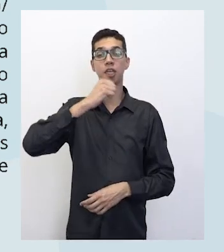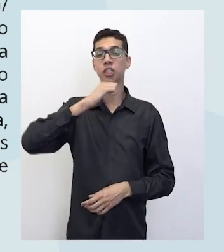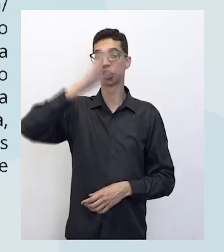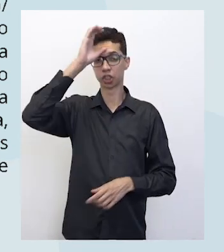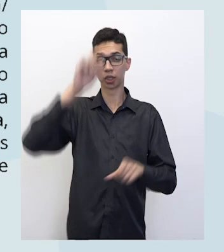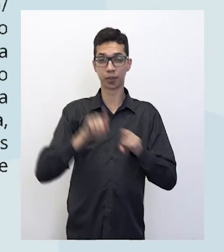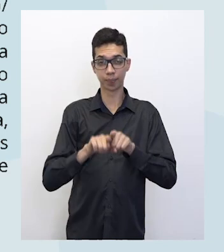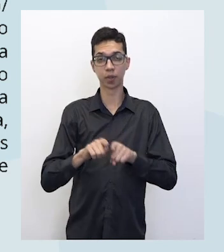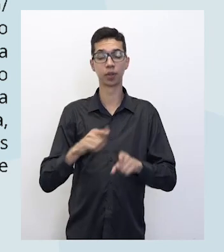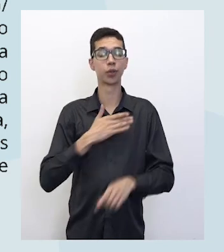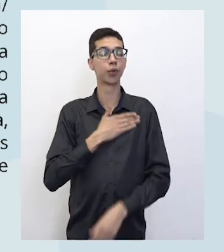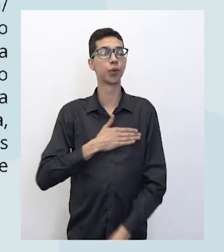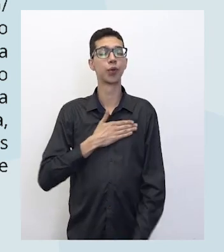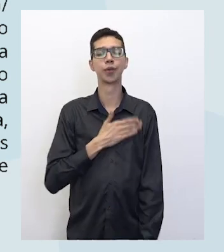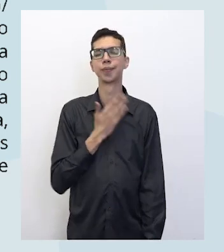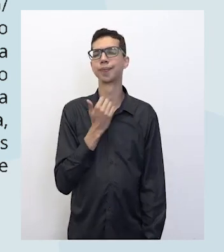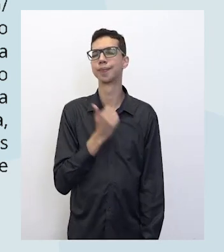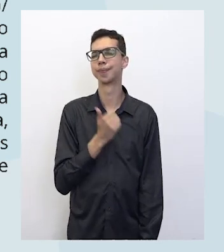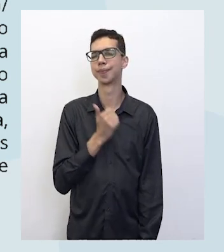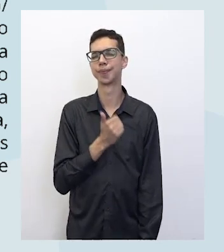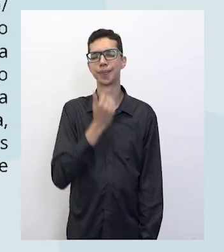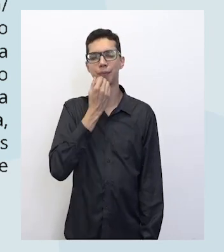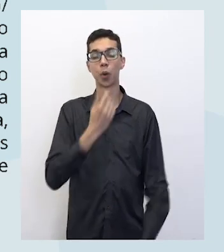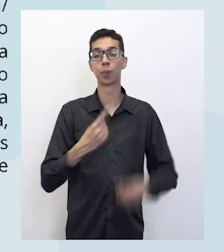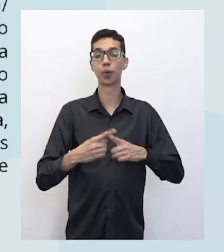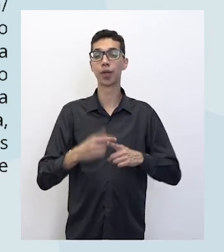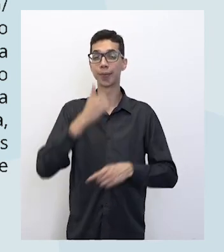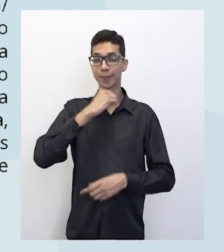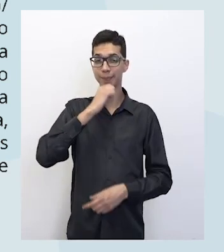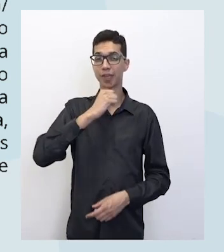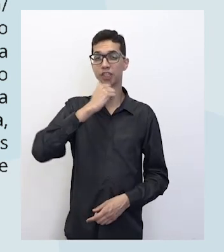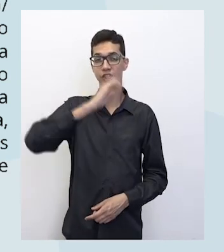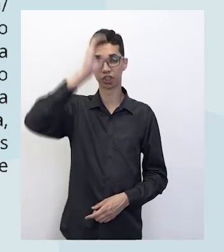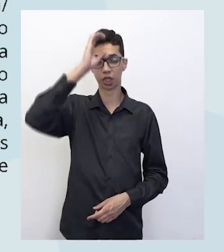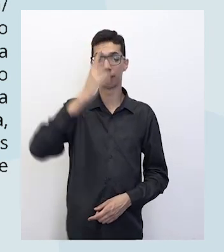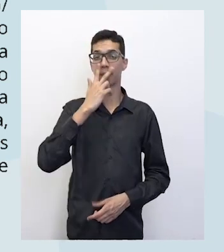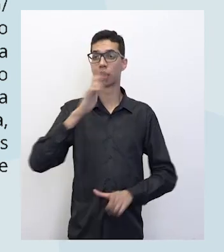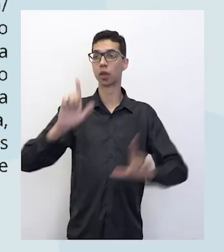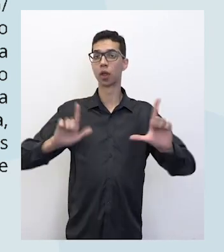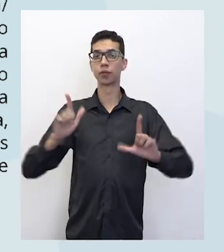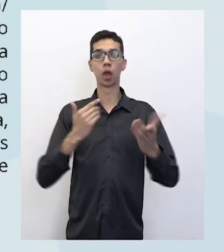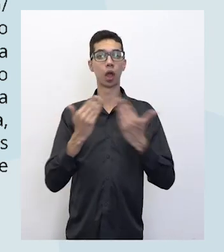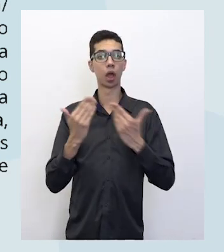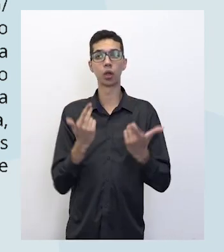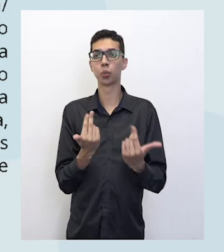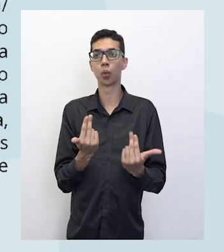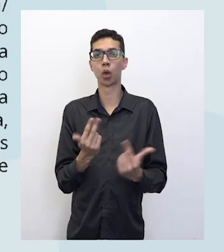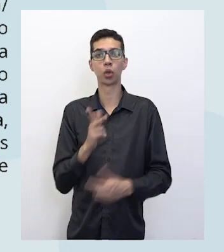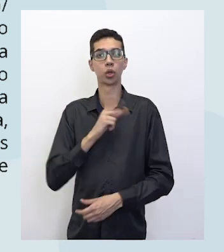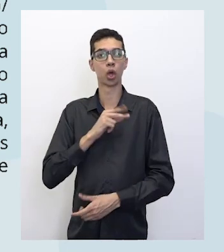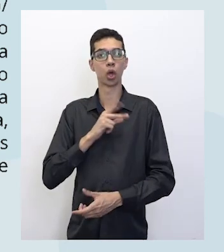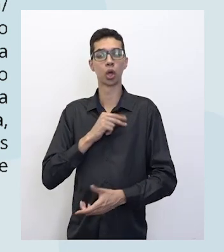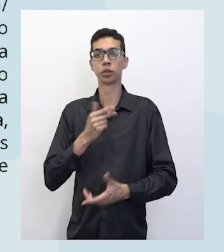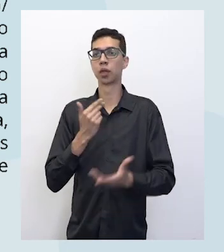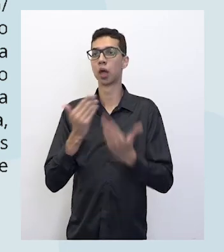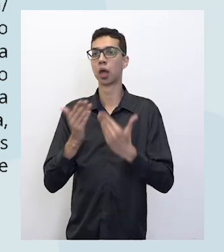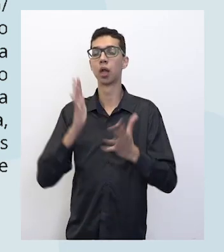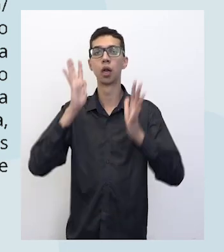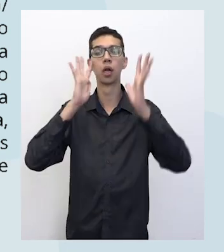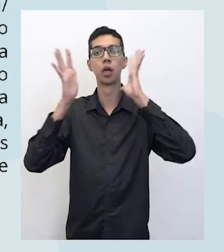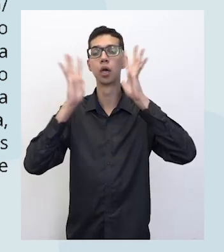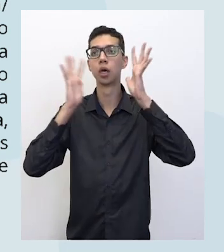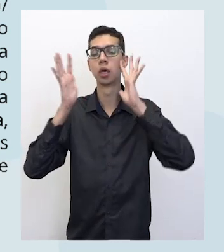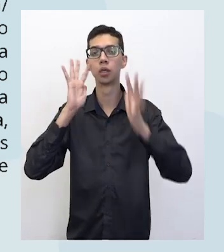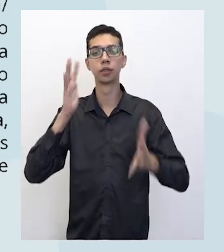televisão. Elas entram, né, num momento assim tão catártico, tão alucinado,